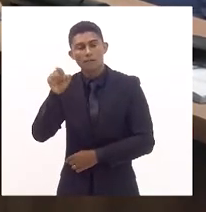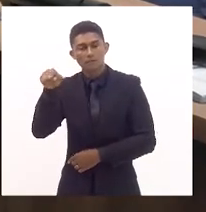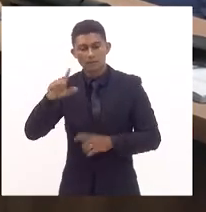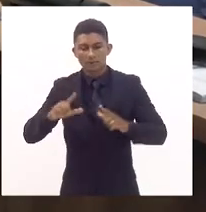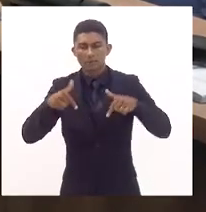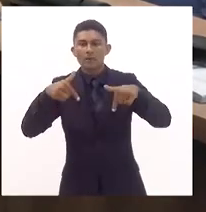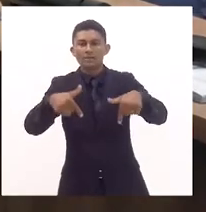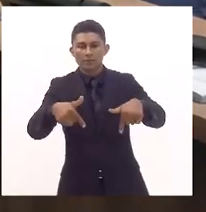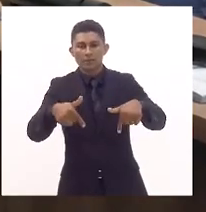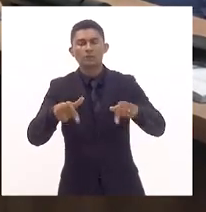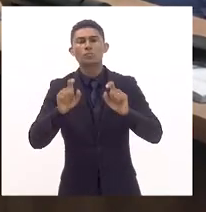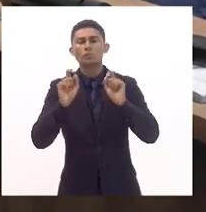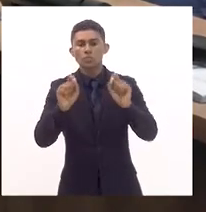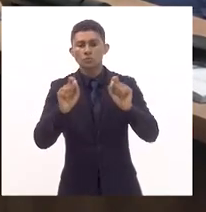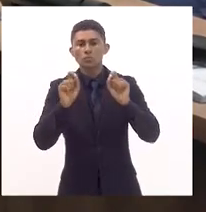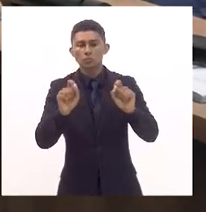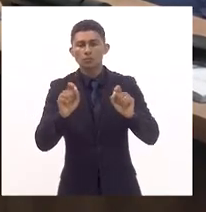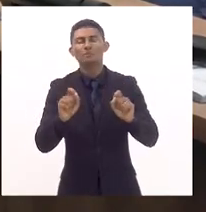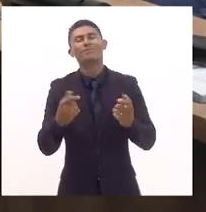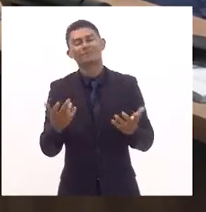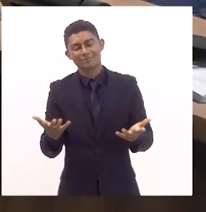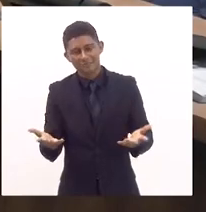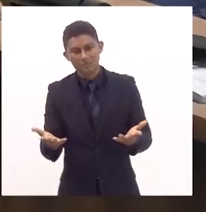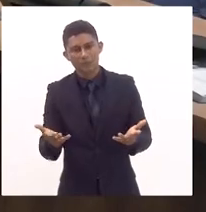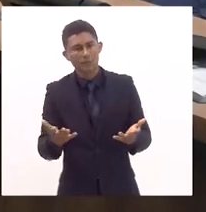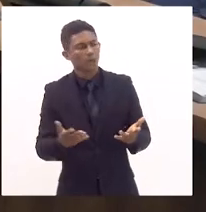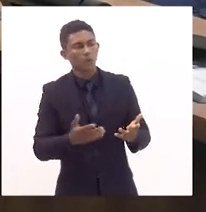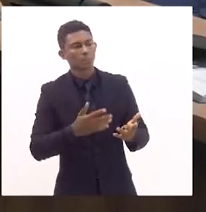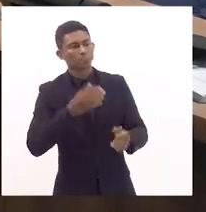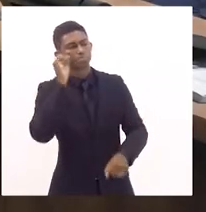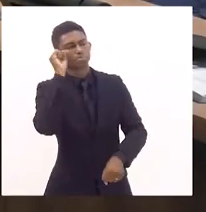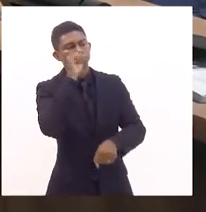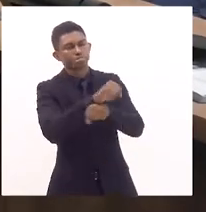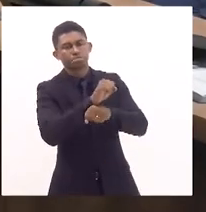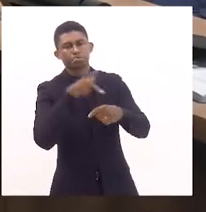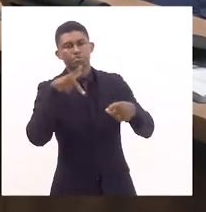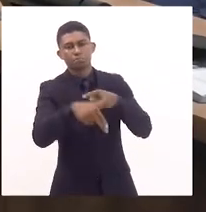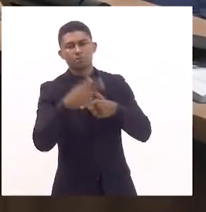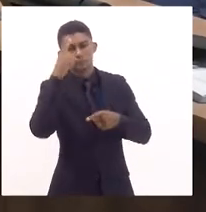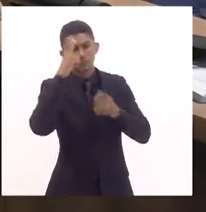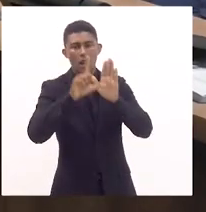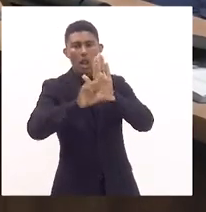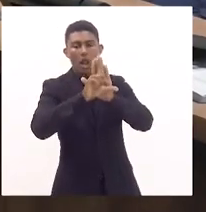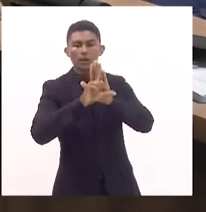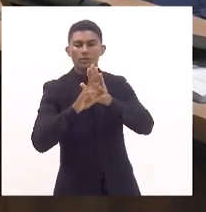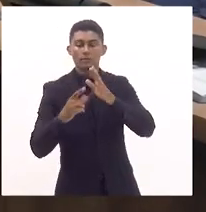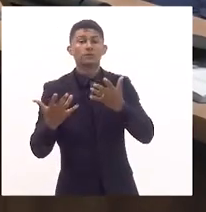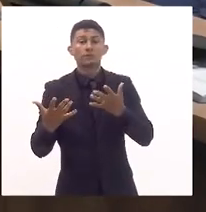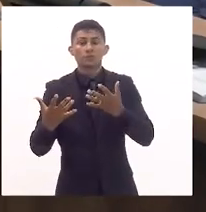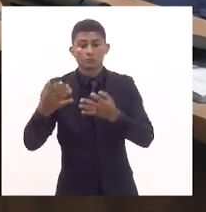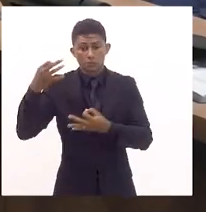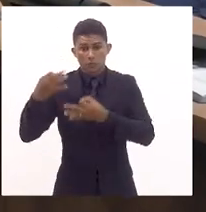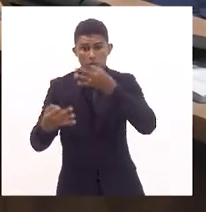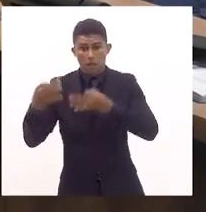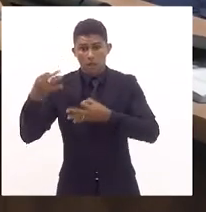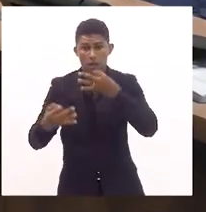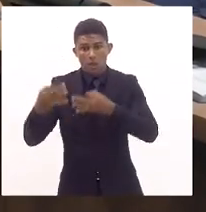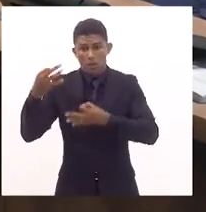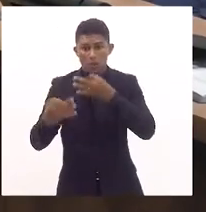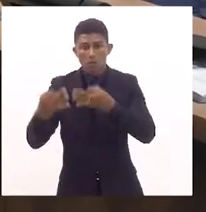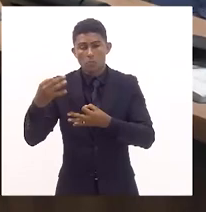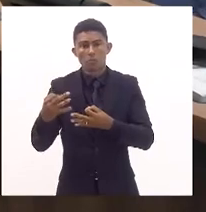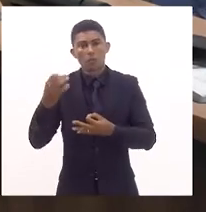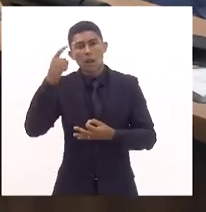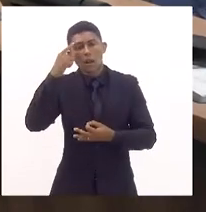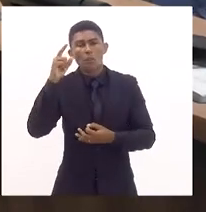direta de inconstitucionalidade que barrou parte daquela lei absurda que o Tribunal de Justiça trouxe para a Alerj, que